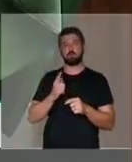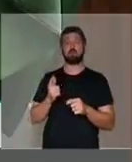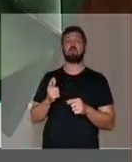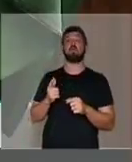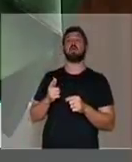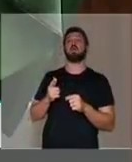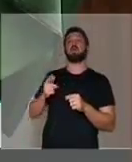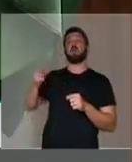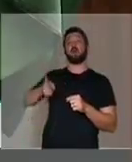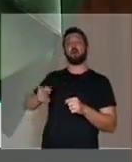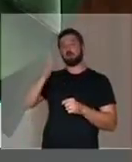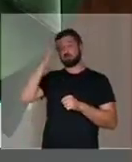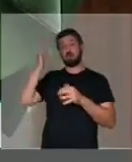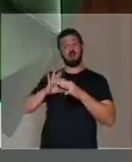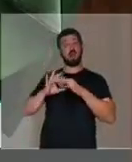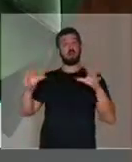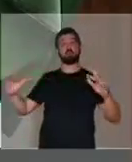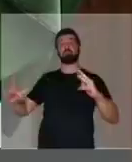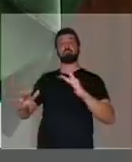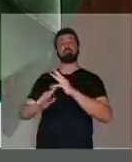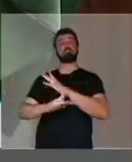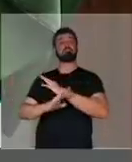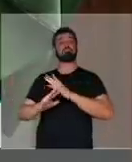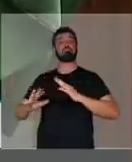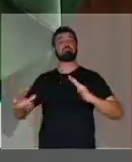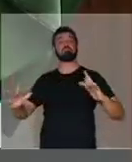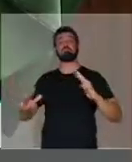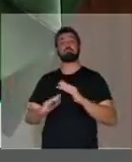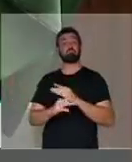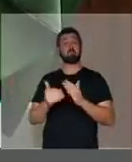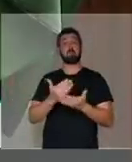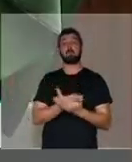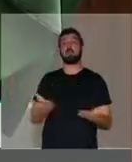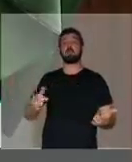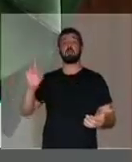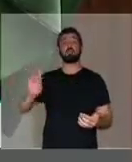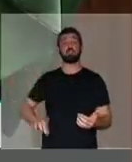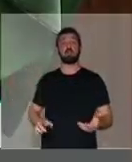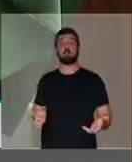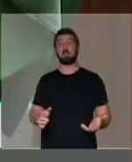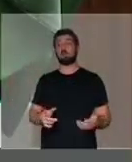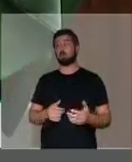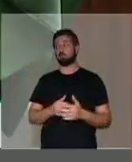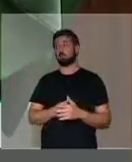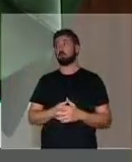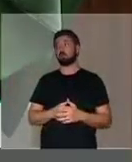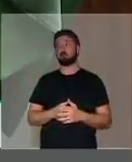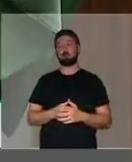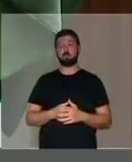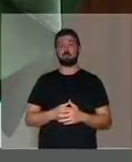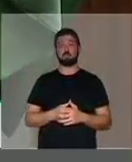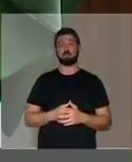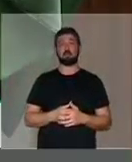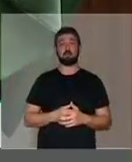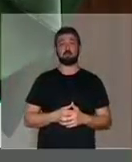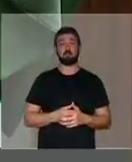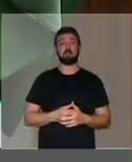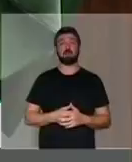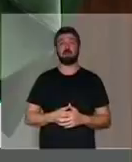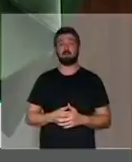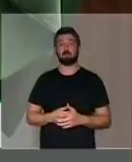exercício da cidadania, bem como o direito de ir e vir. Ao comprovar, basta que vejam os